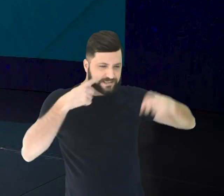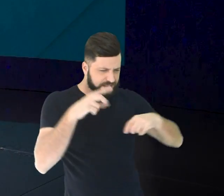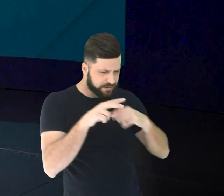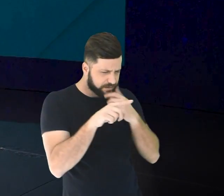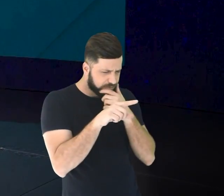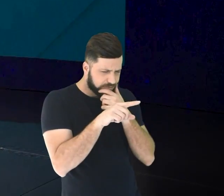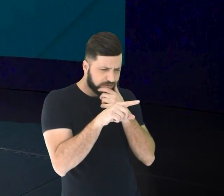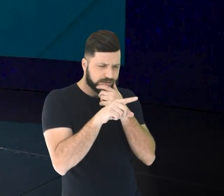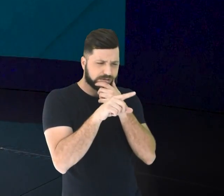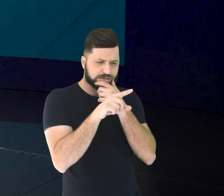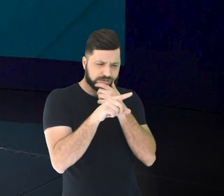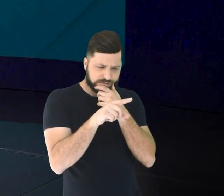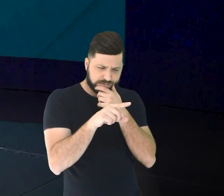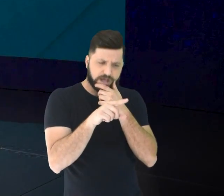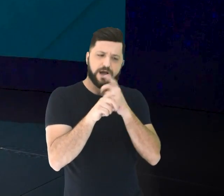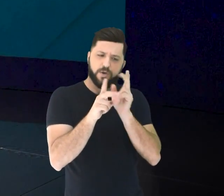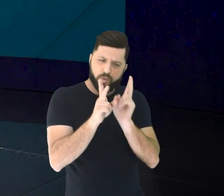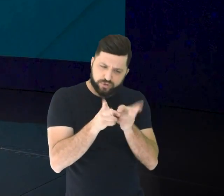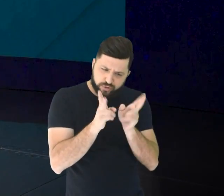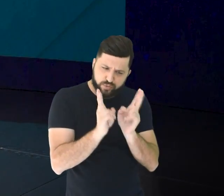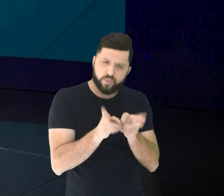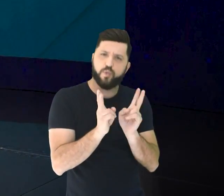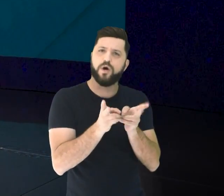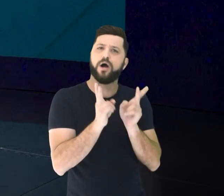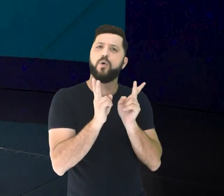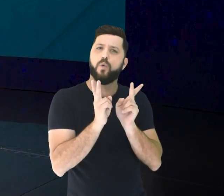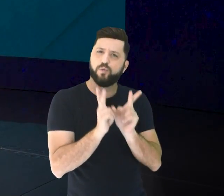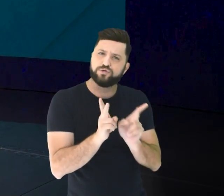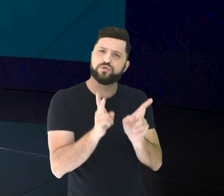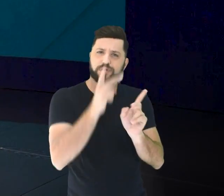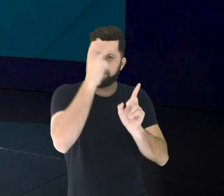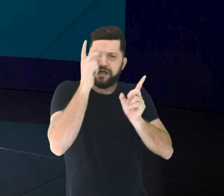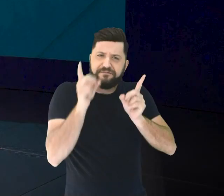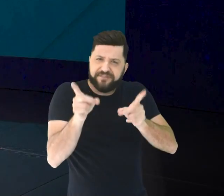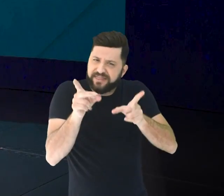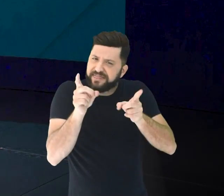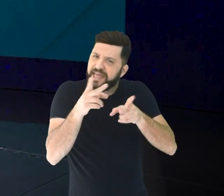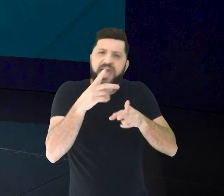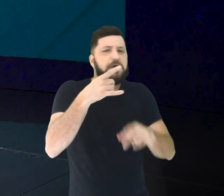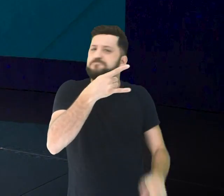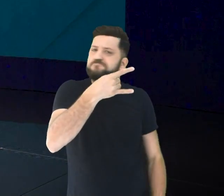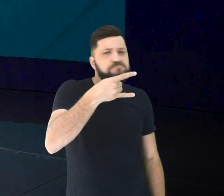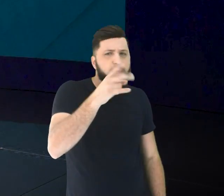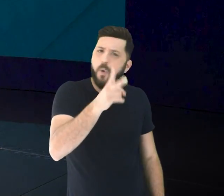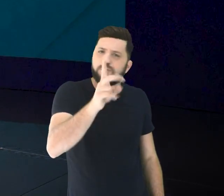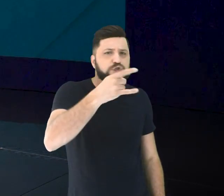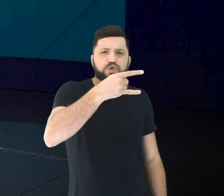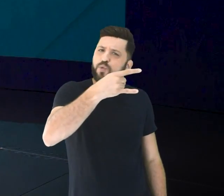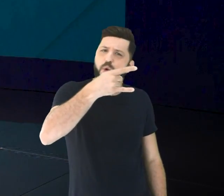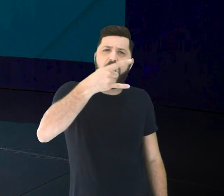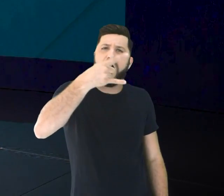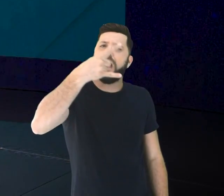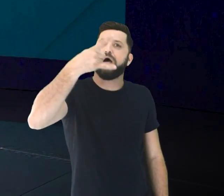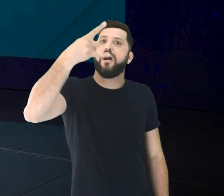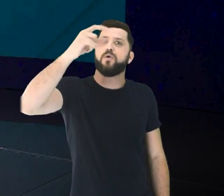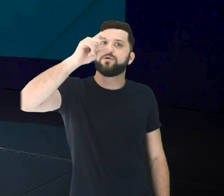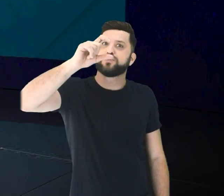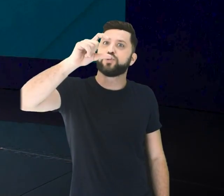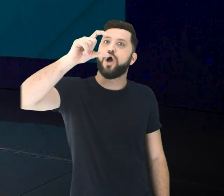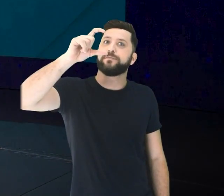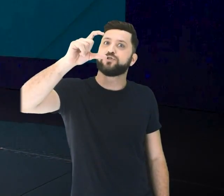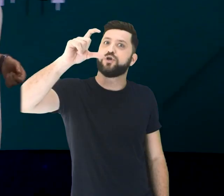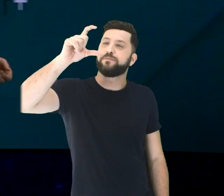sustentação Acima das máximas junto com vendedores não conseguindo voltar para testar preços inferiores